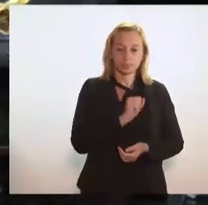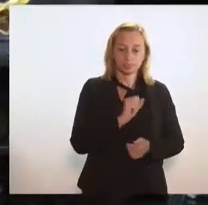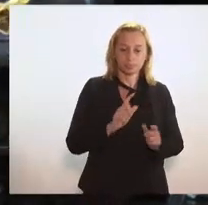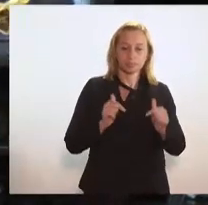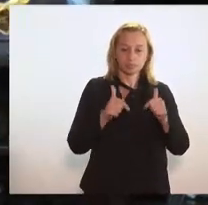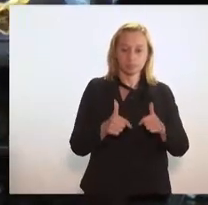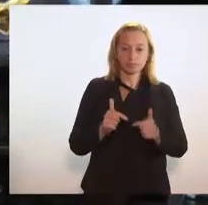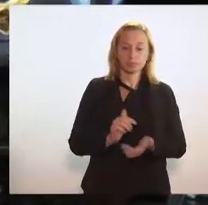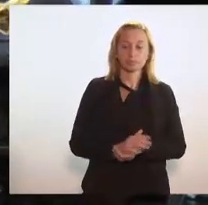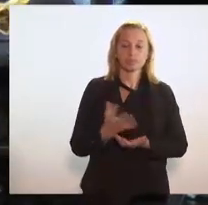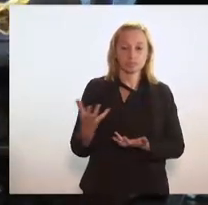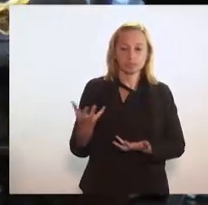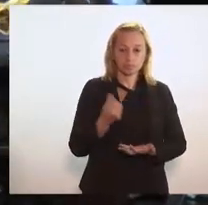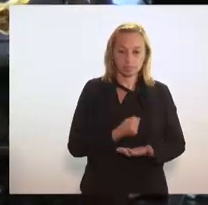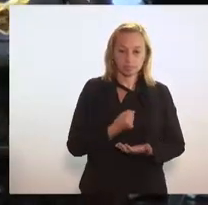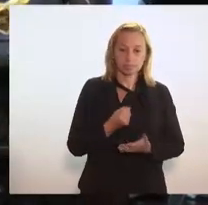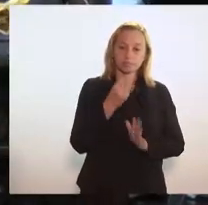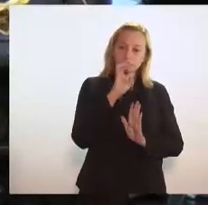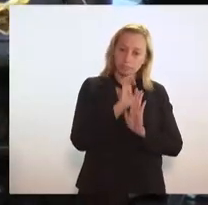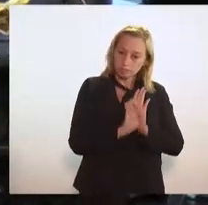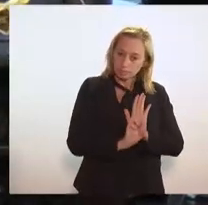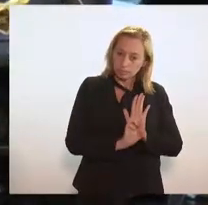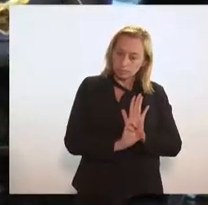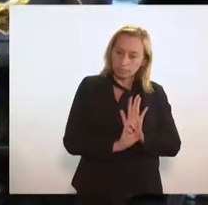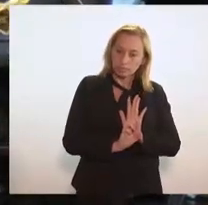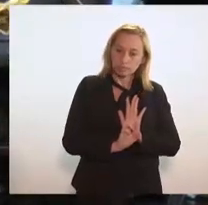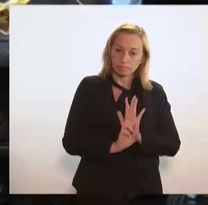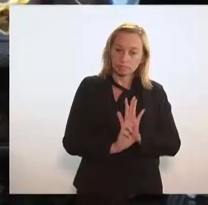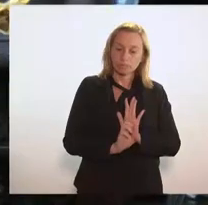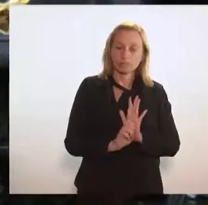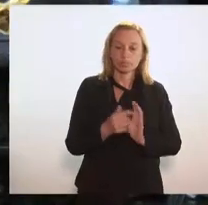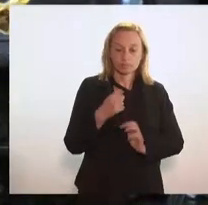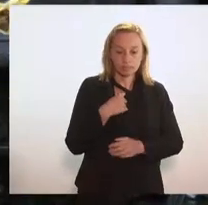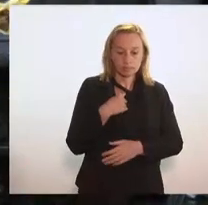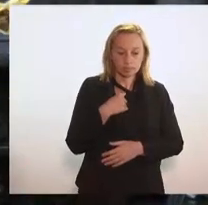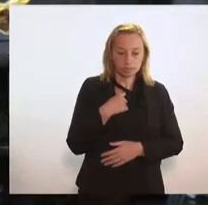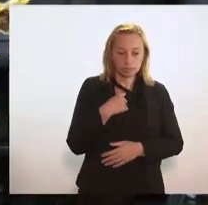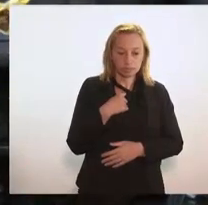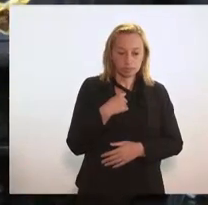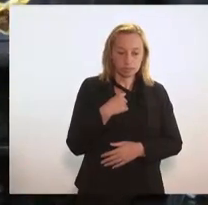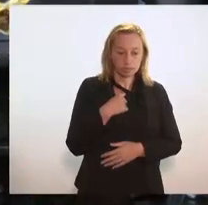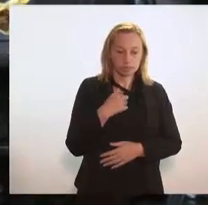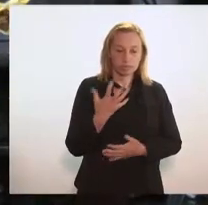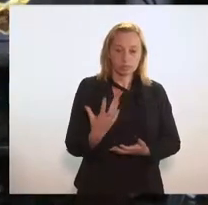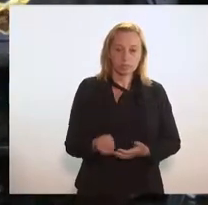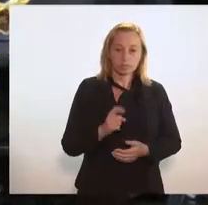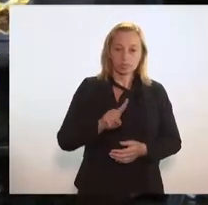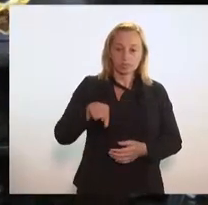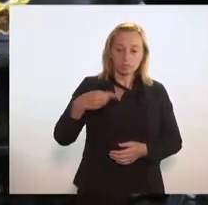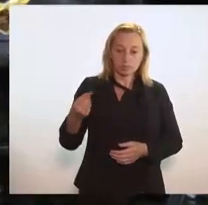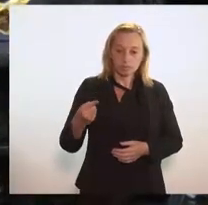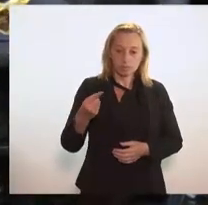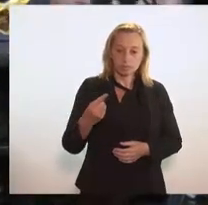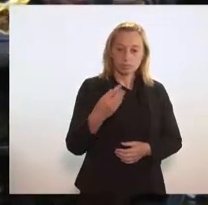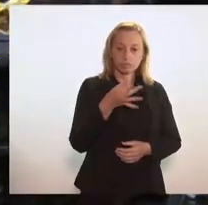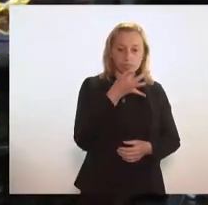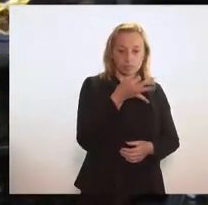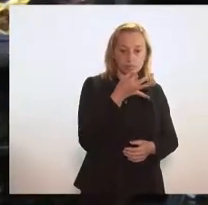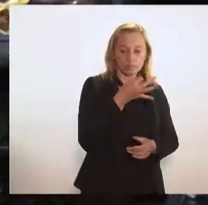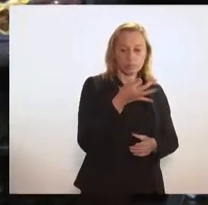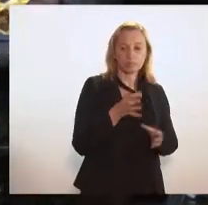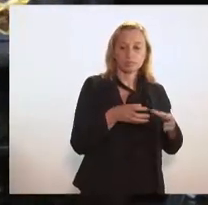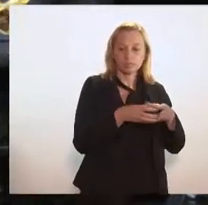vai receber as emendas Eu Vou Colher outros pareceres da comissão